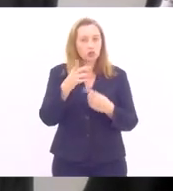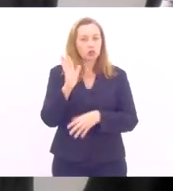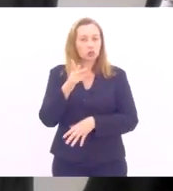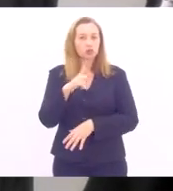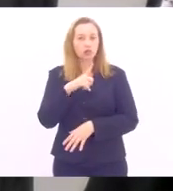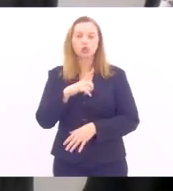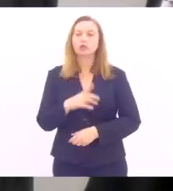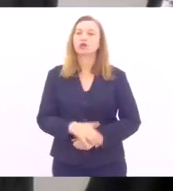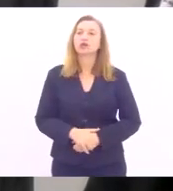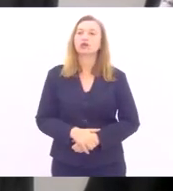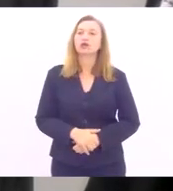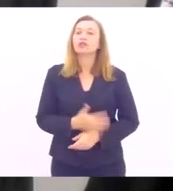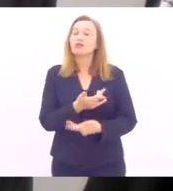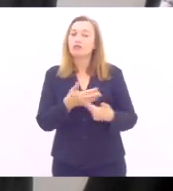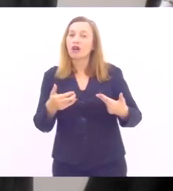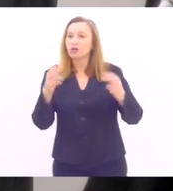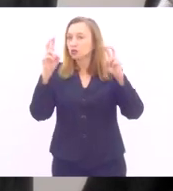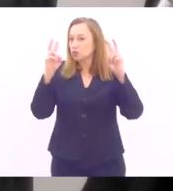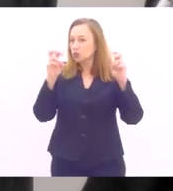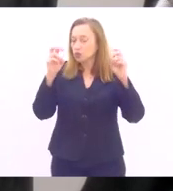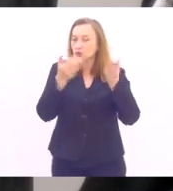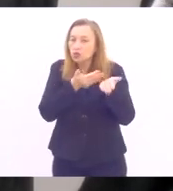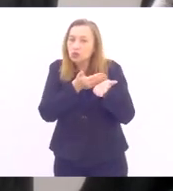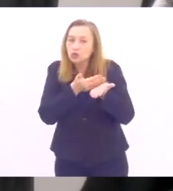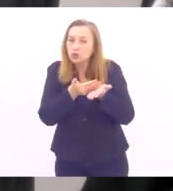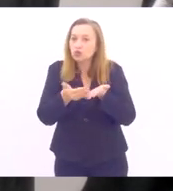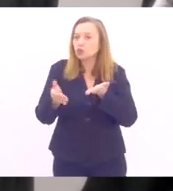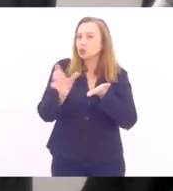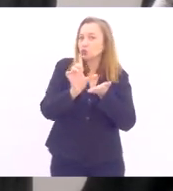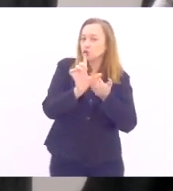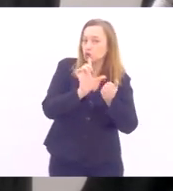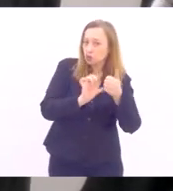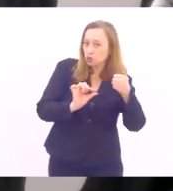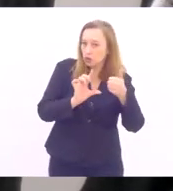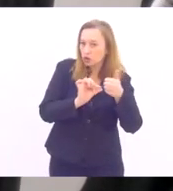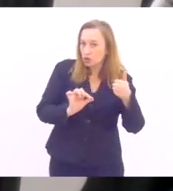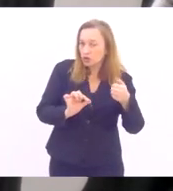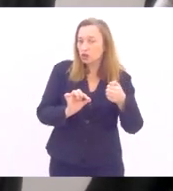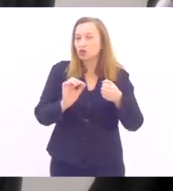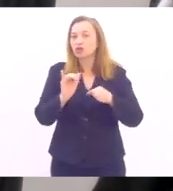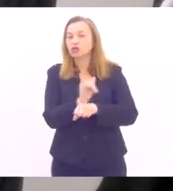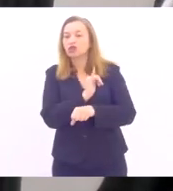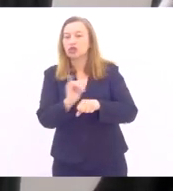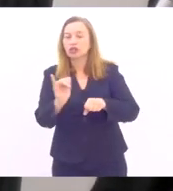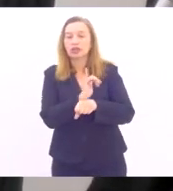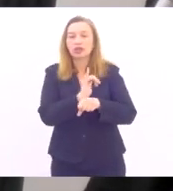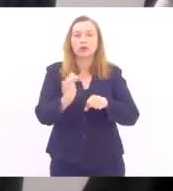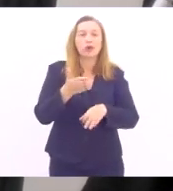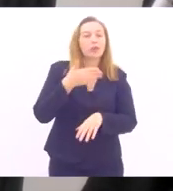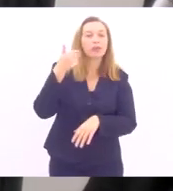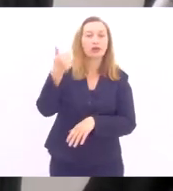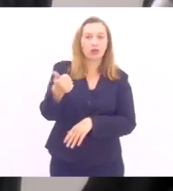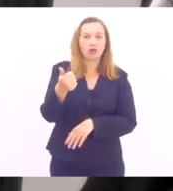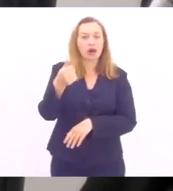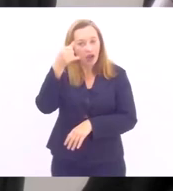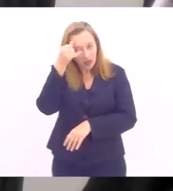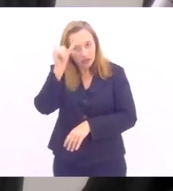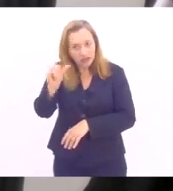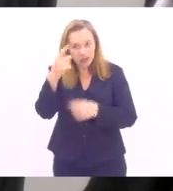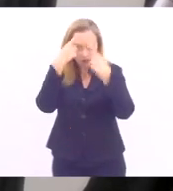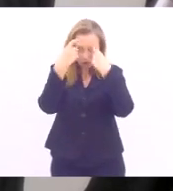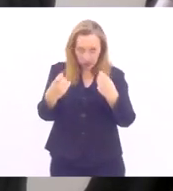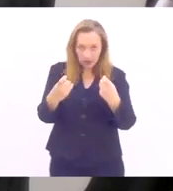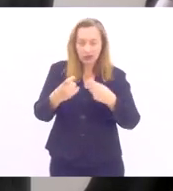tem várias questões iniciais, os artigos iniciais, são de mecanismos para melhorar, prevenir a